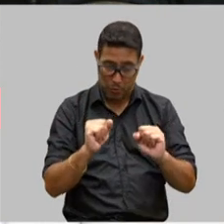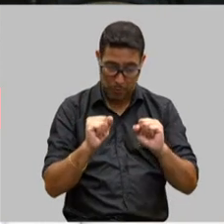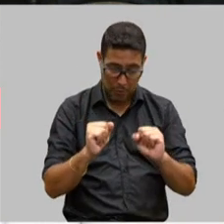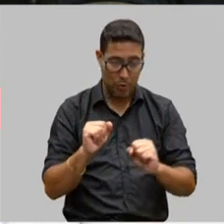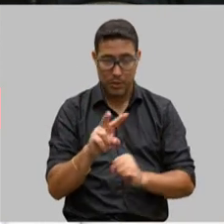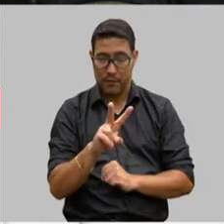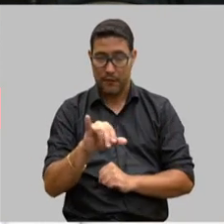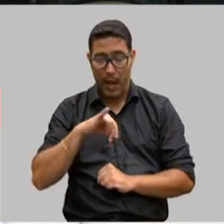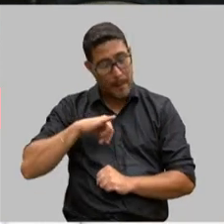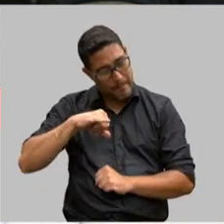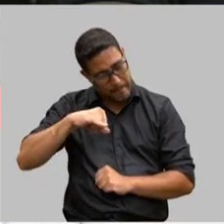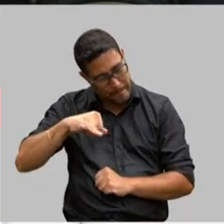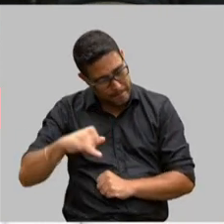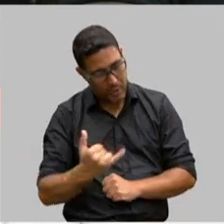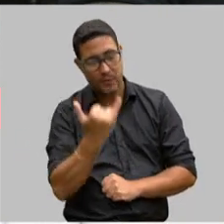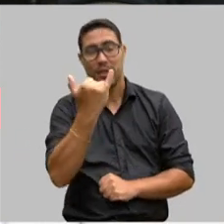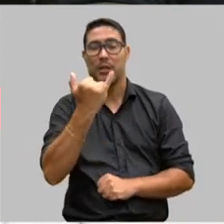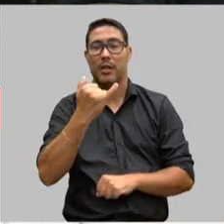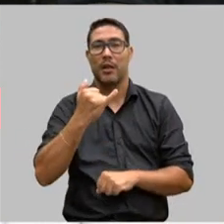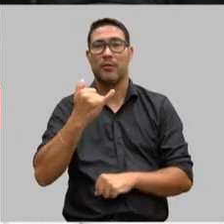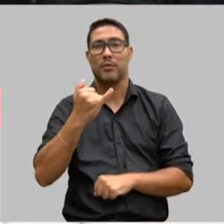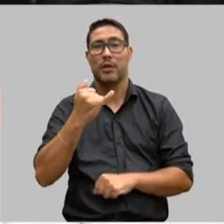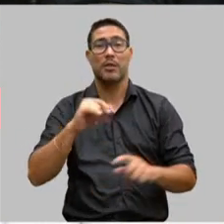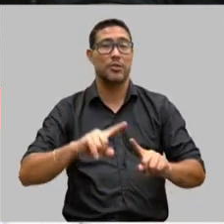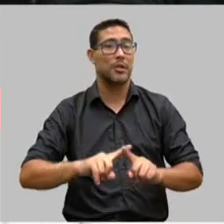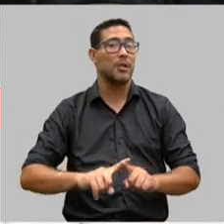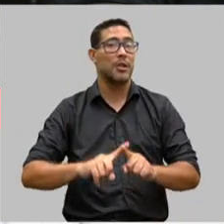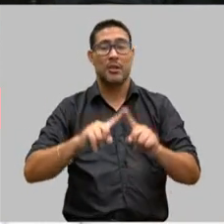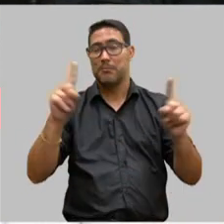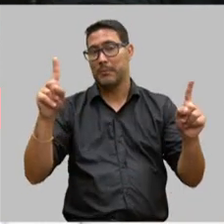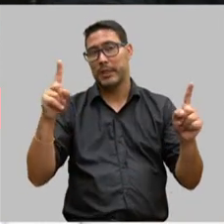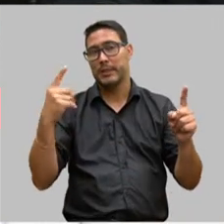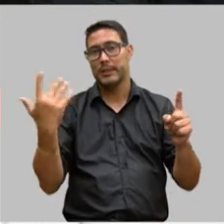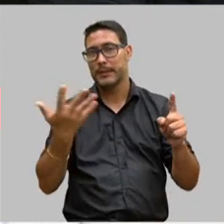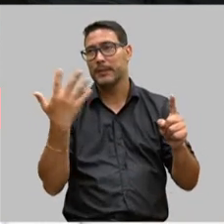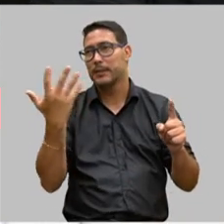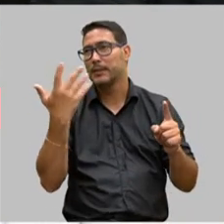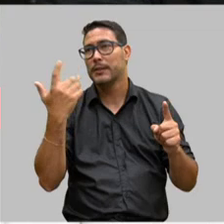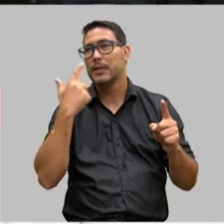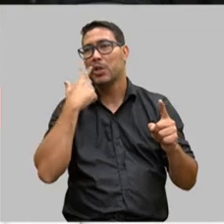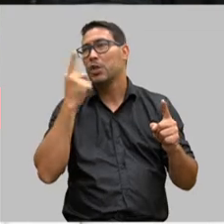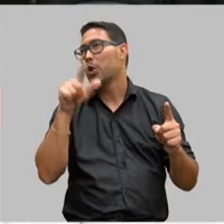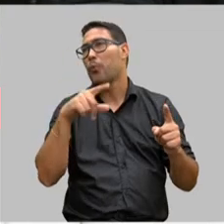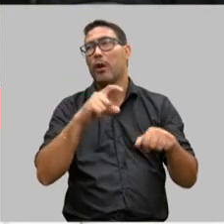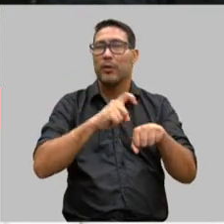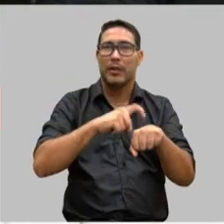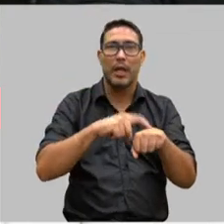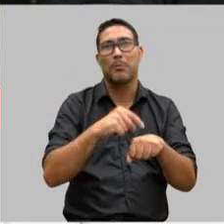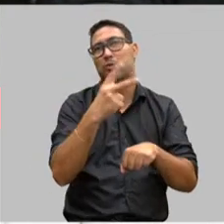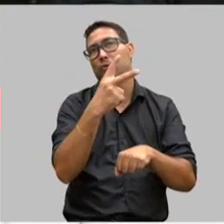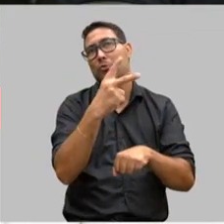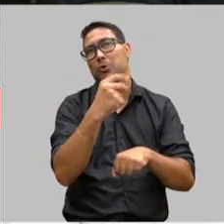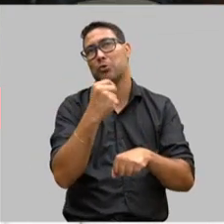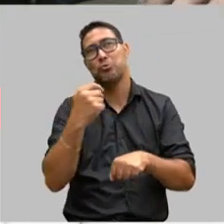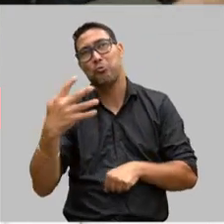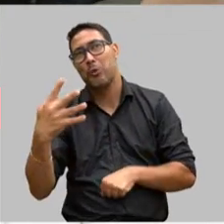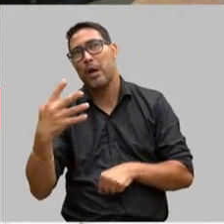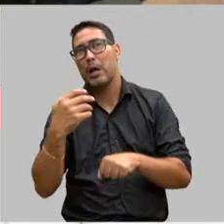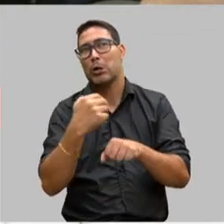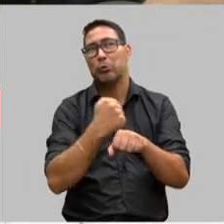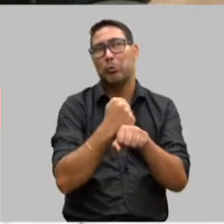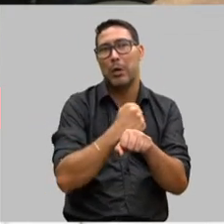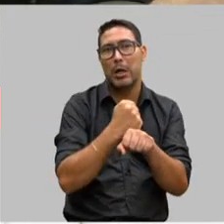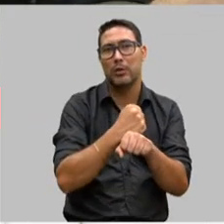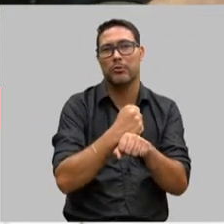essa oportunidade? Mas isso não vai se dar num espaço de 2 anos, nem de 4 anos, talvez